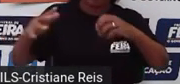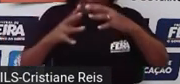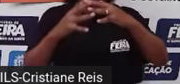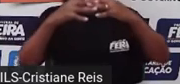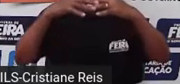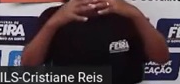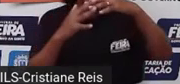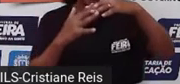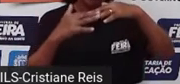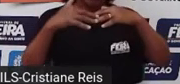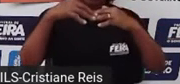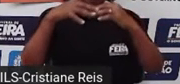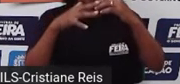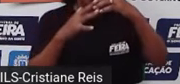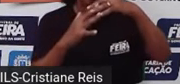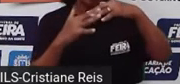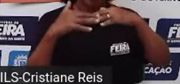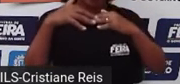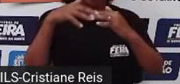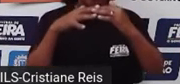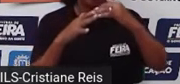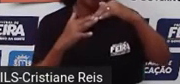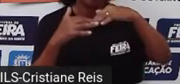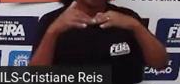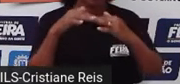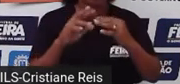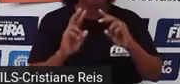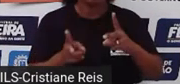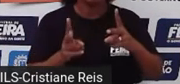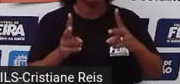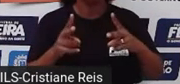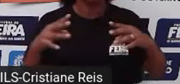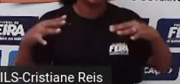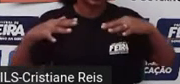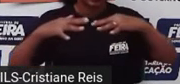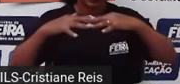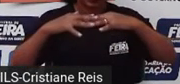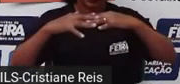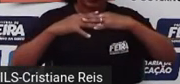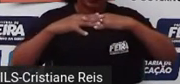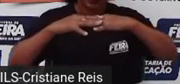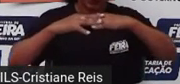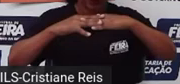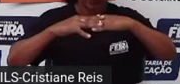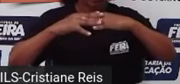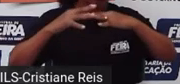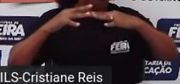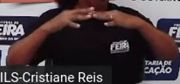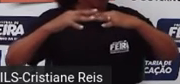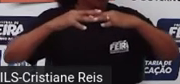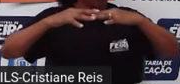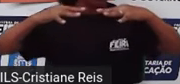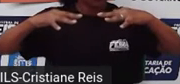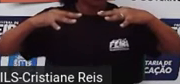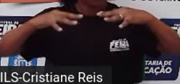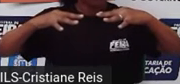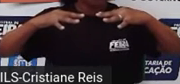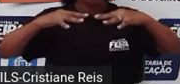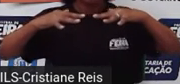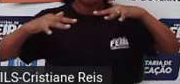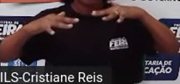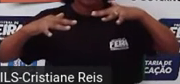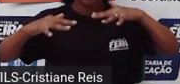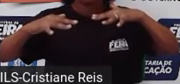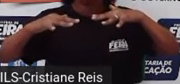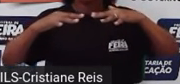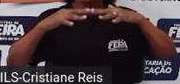acomodando estão se movimentando as placas estão né se juntando algumas estão deslizando tão é